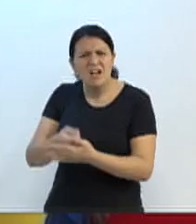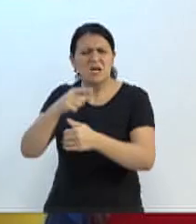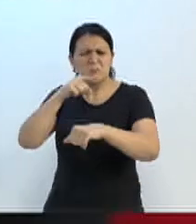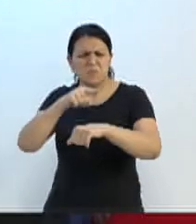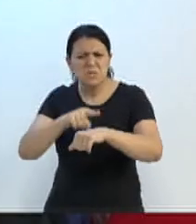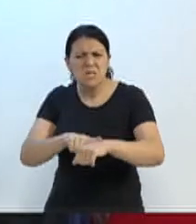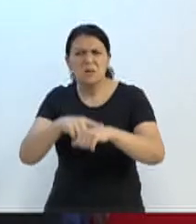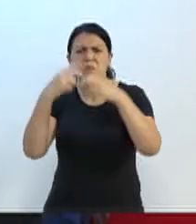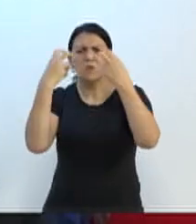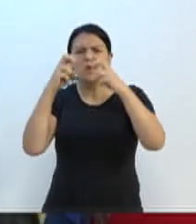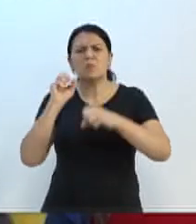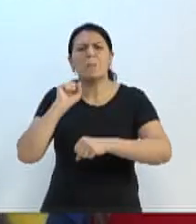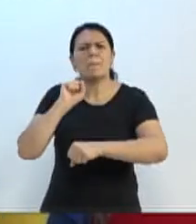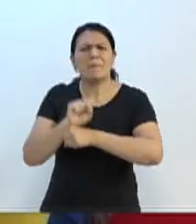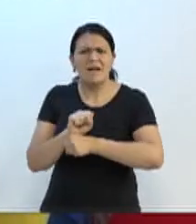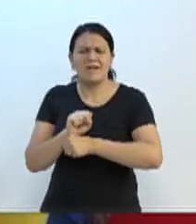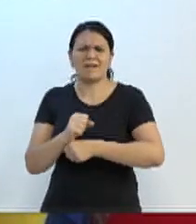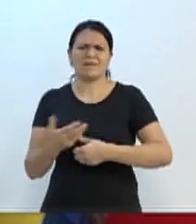não circulou.